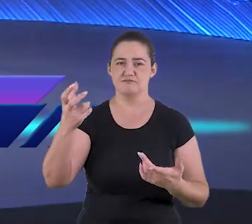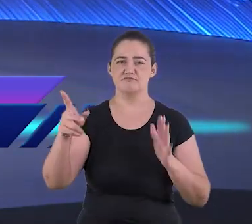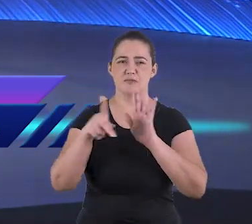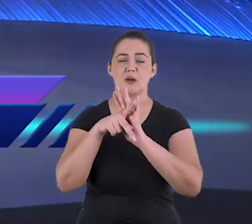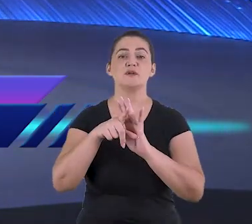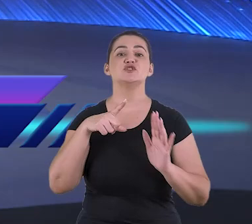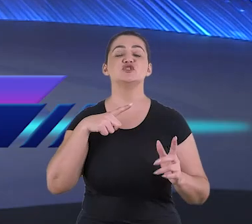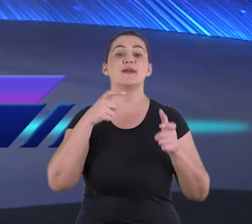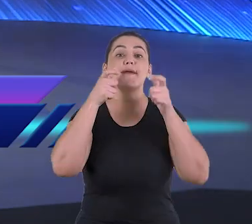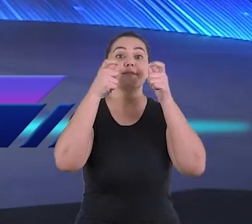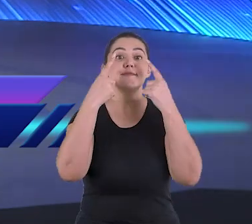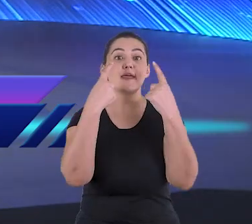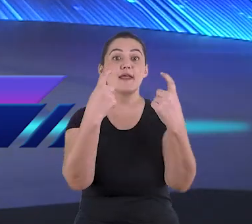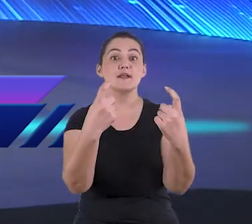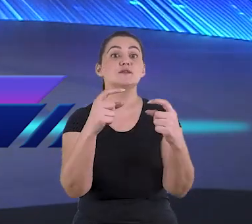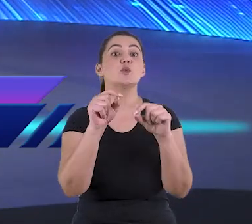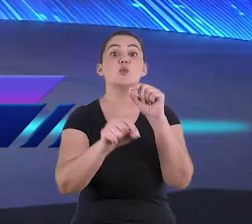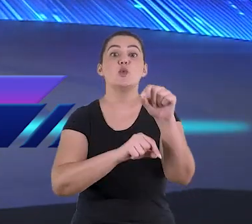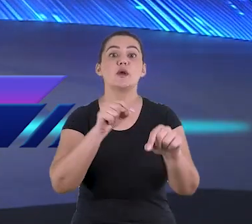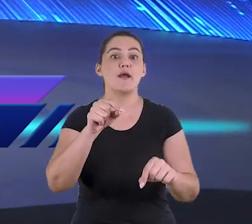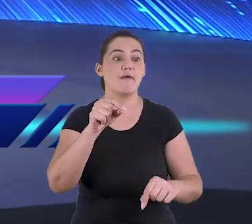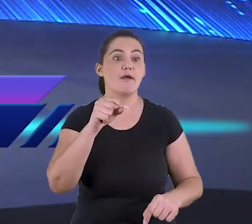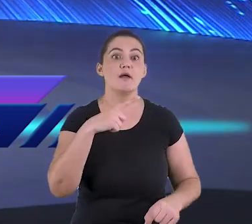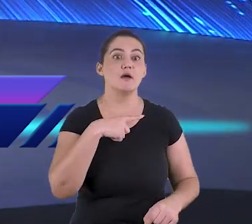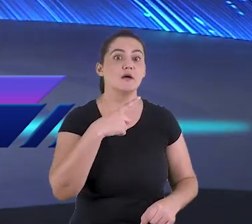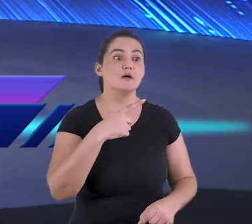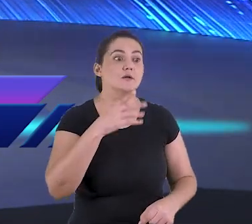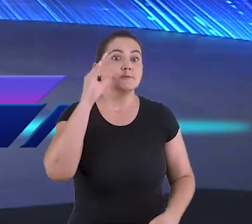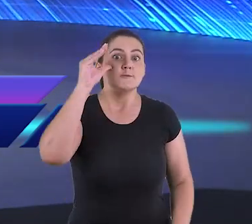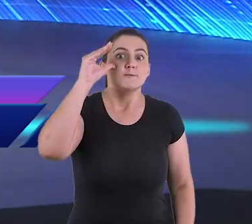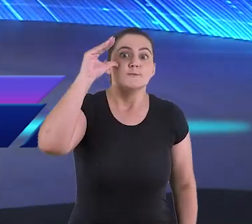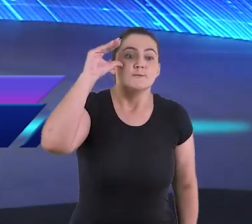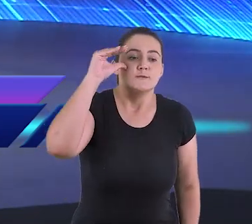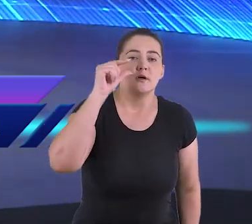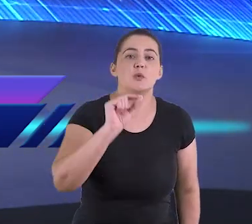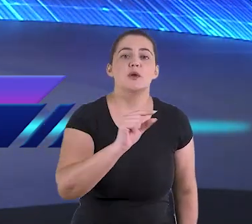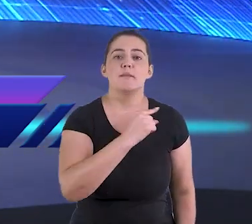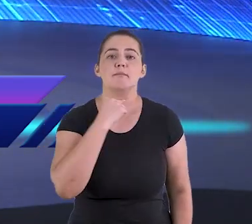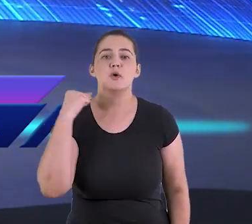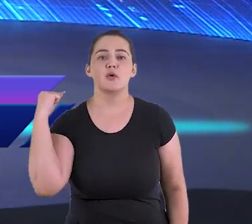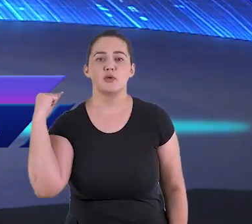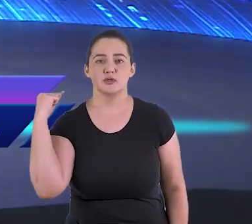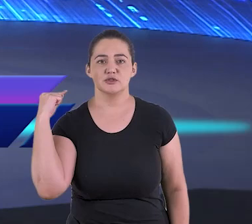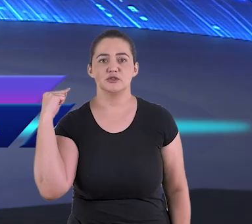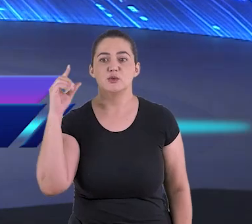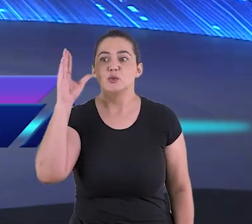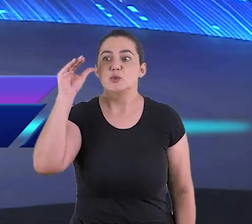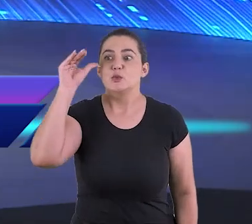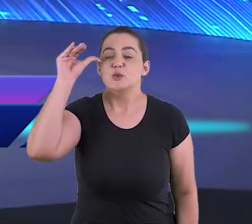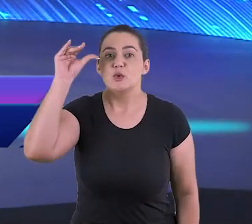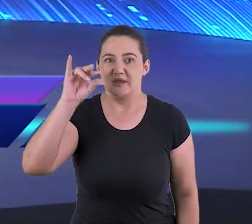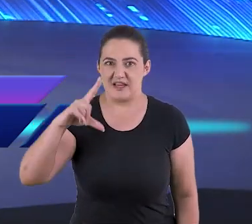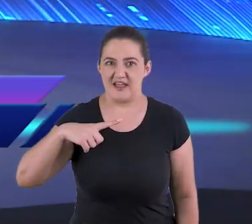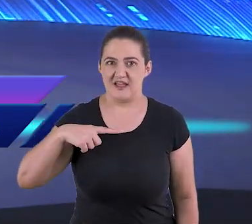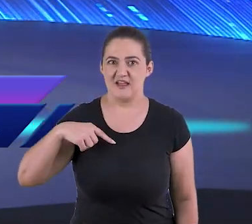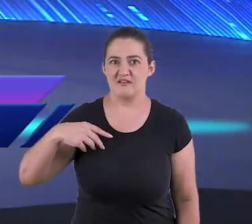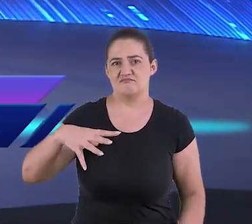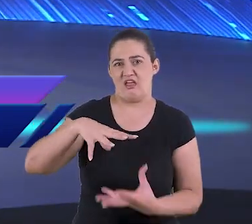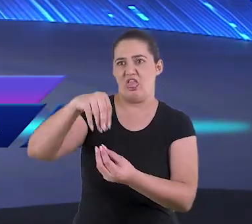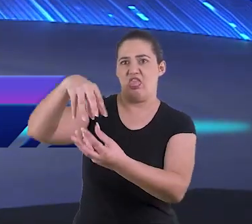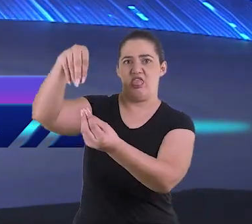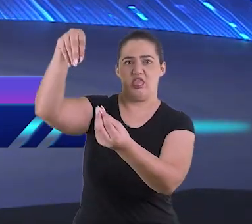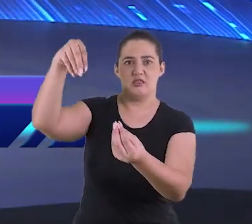um interesse que beirava muitas vezes a obsessão pelo assunto da morte e da